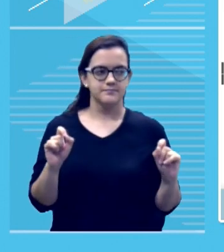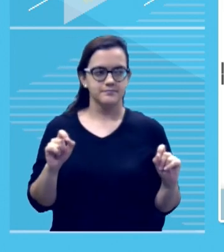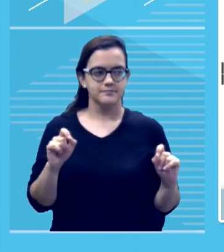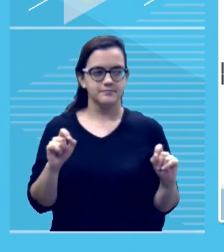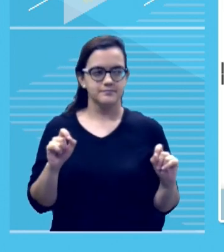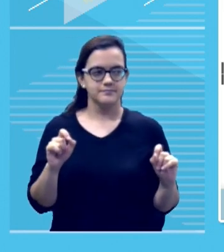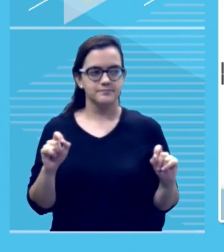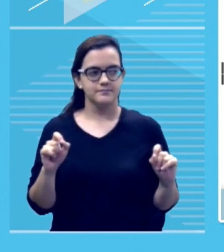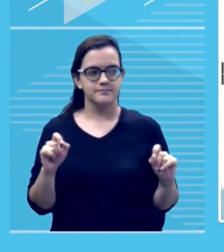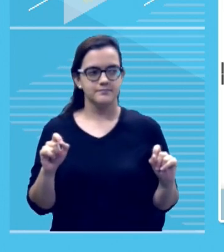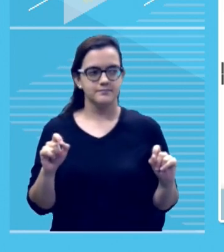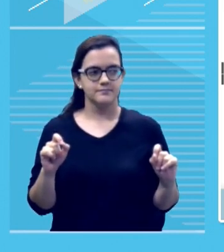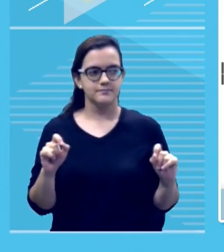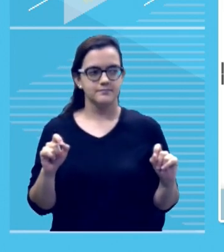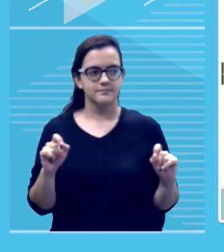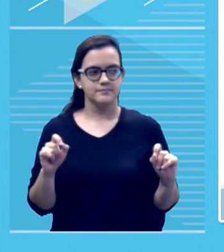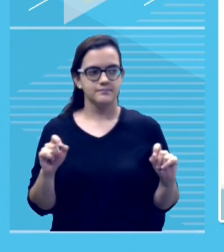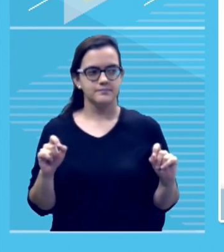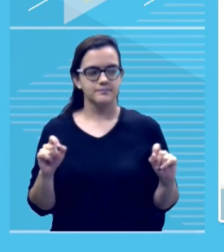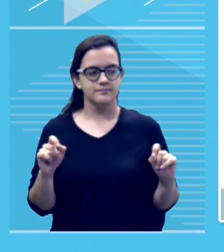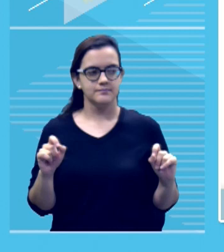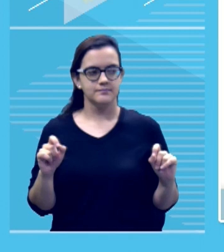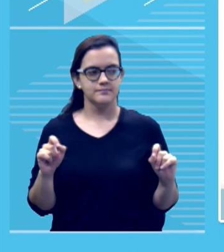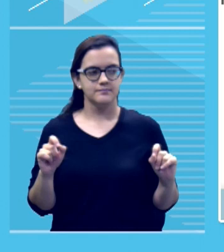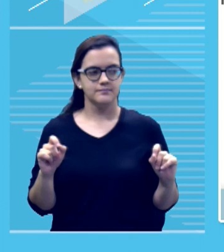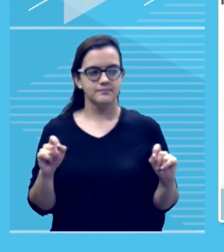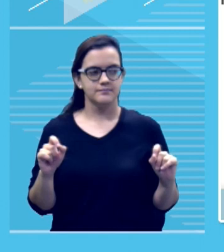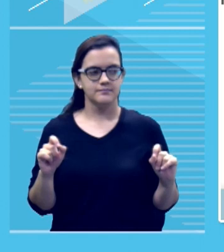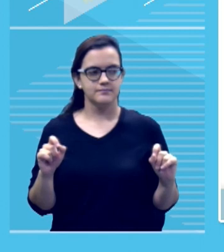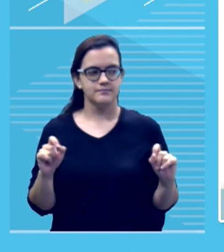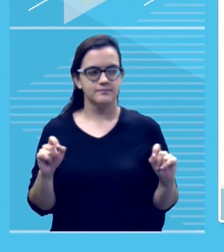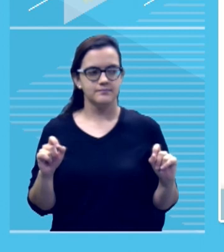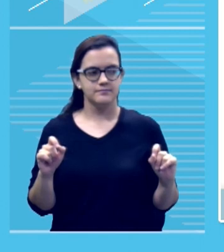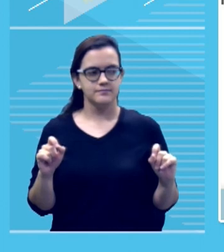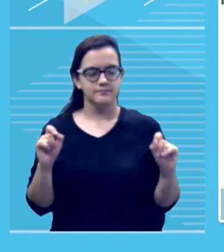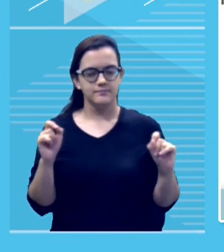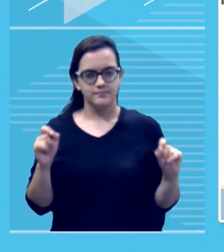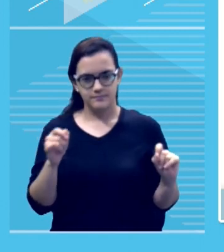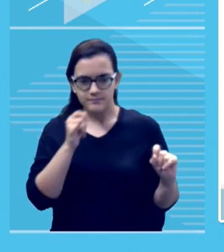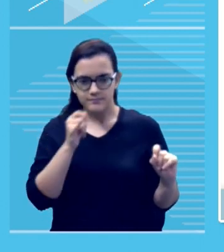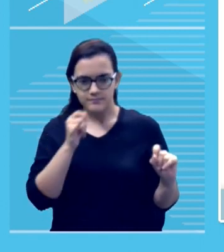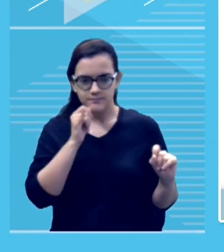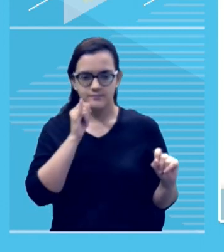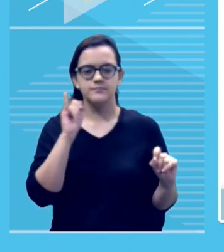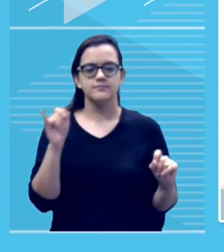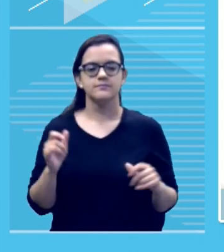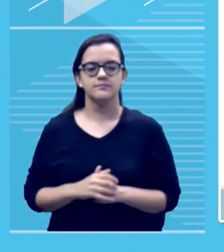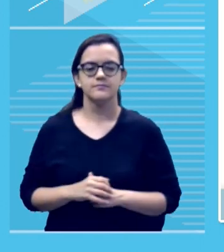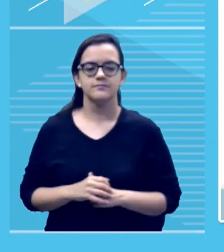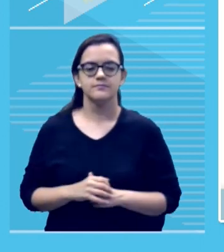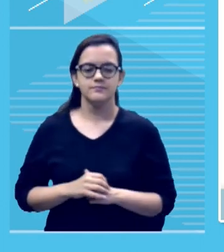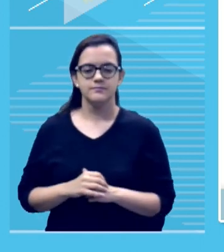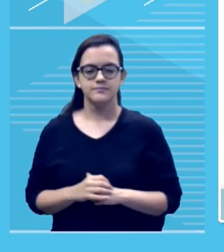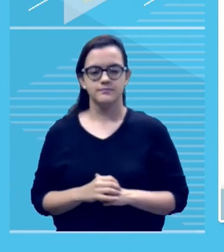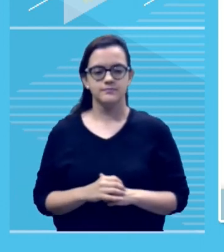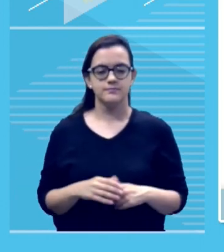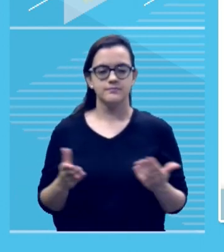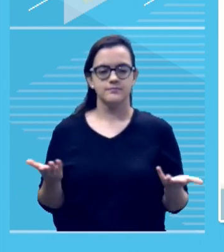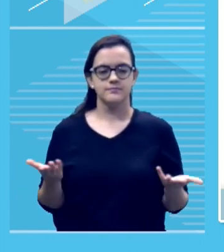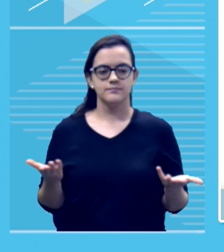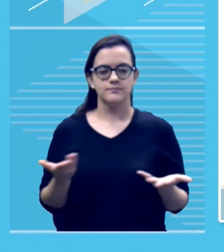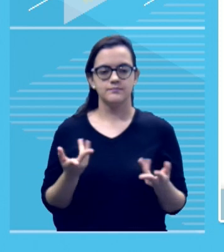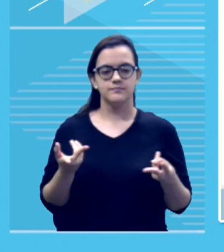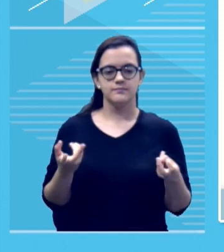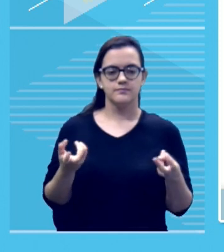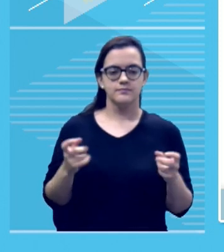Vamos lá. Observe aqui, ó. Nós vamos ter o seguinte. Esse carbono aqui,